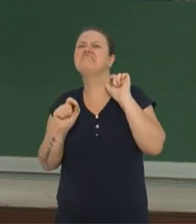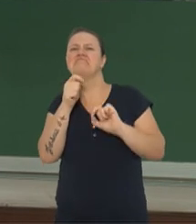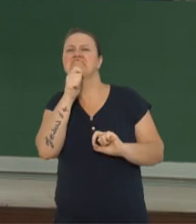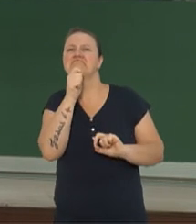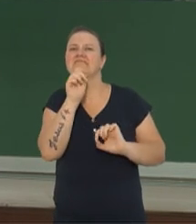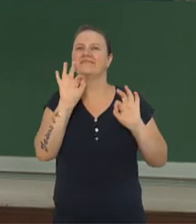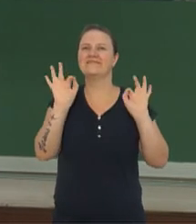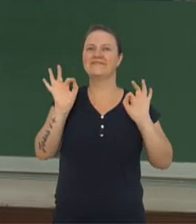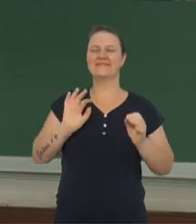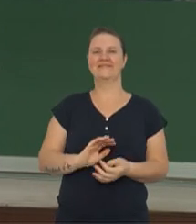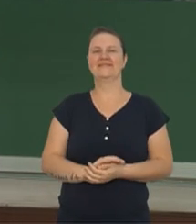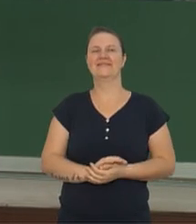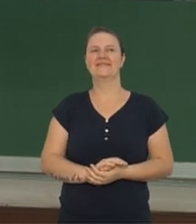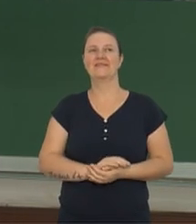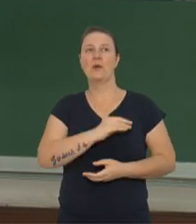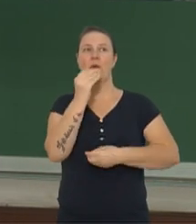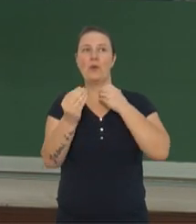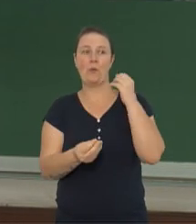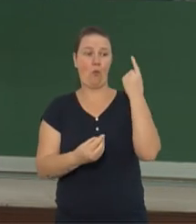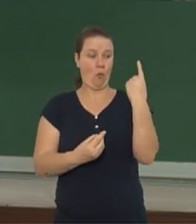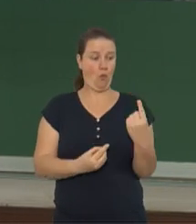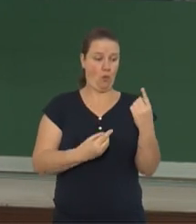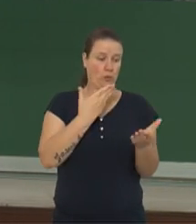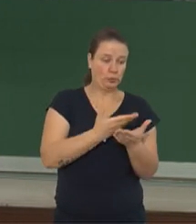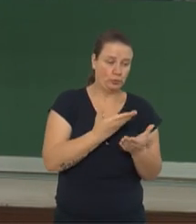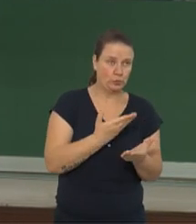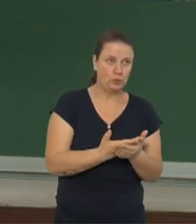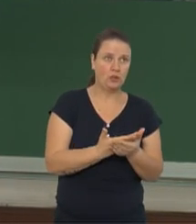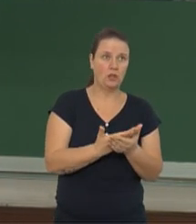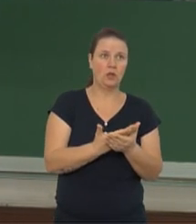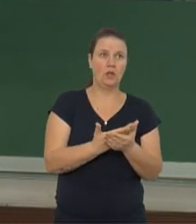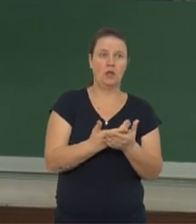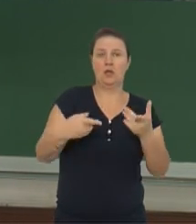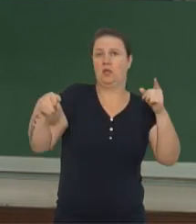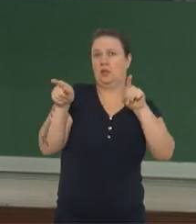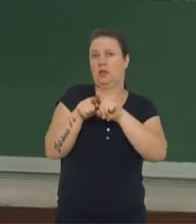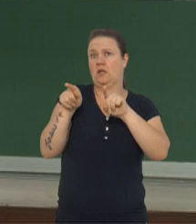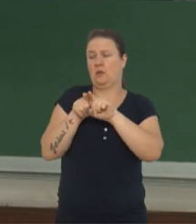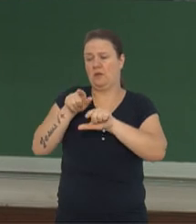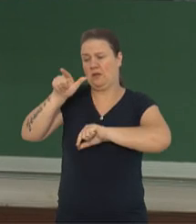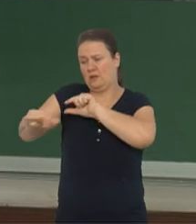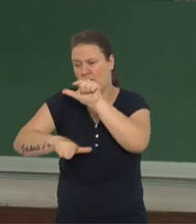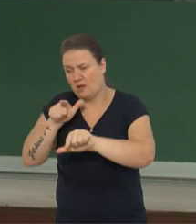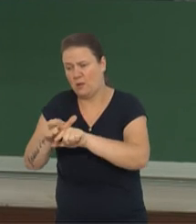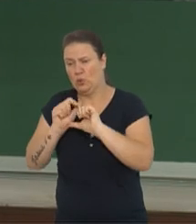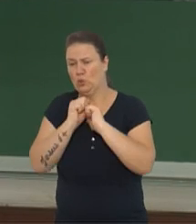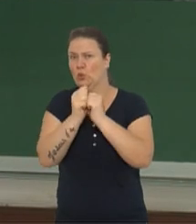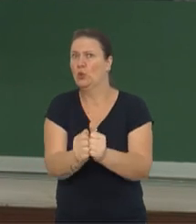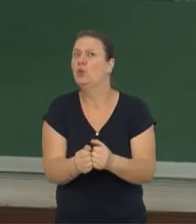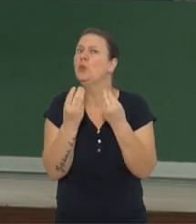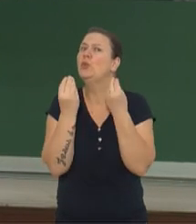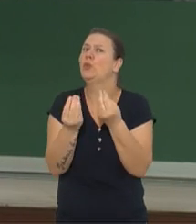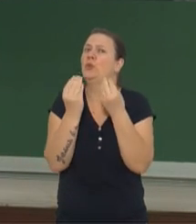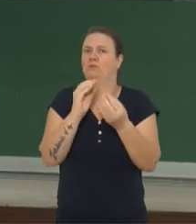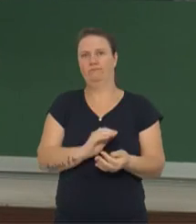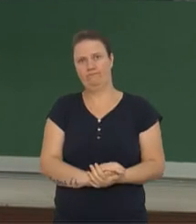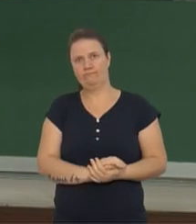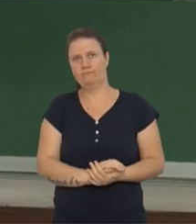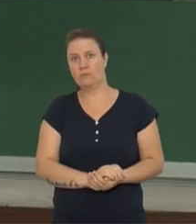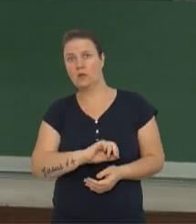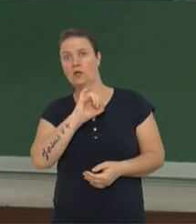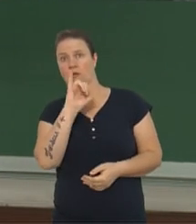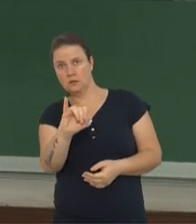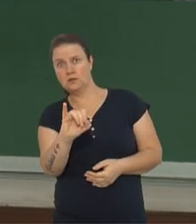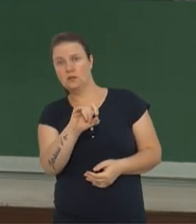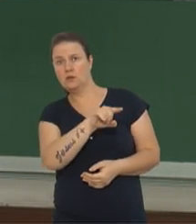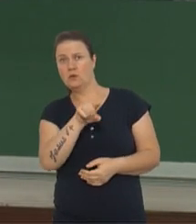¿Cómo estudiarás y aún trabajarás? E incluso, ¿cómo se va a estudiar y ainda trabajar? Pues si yo